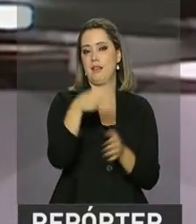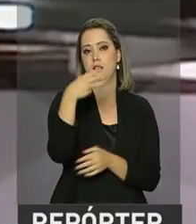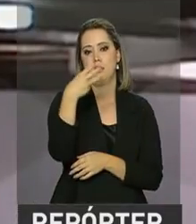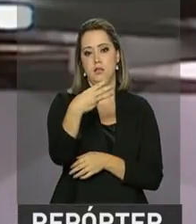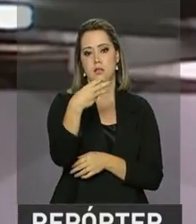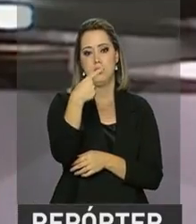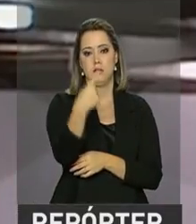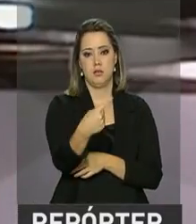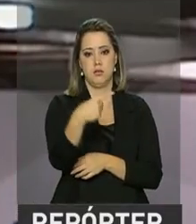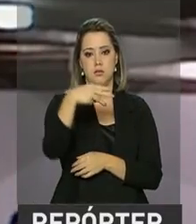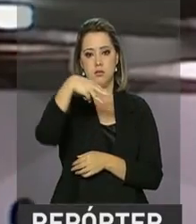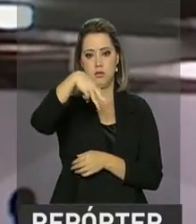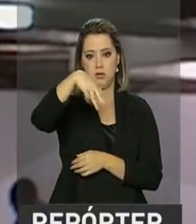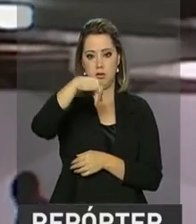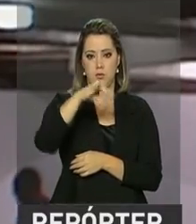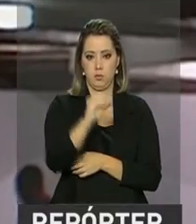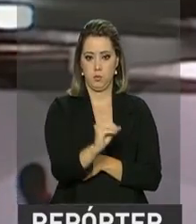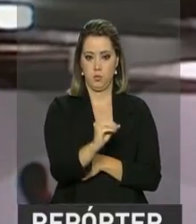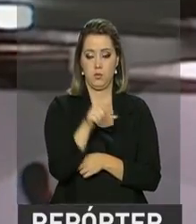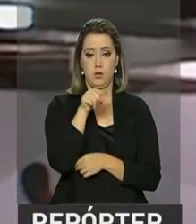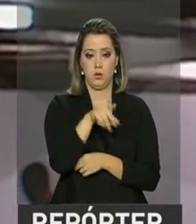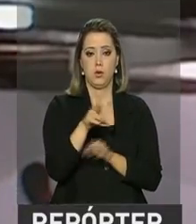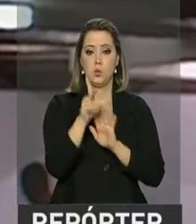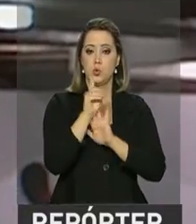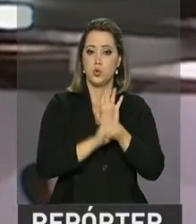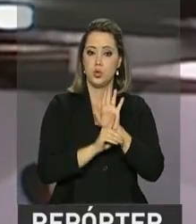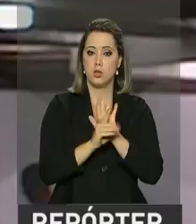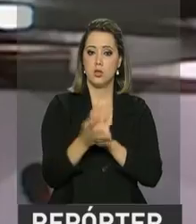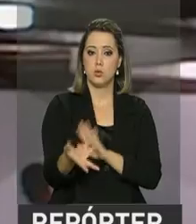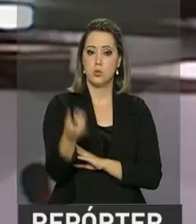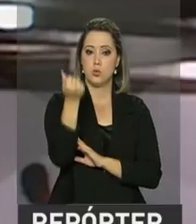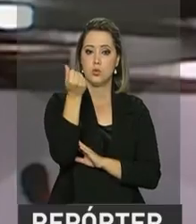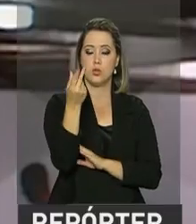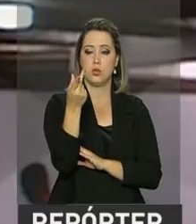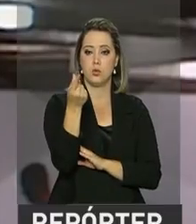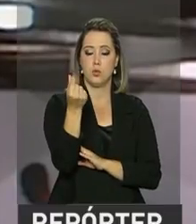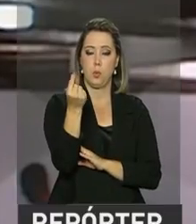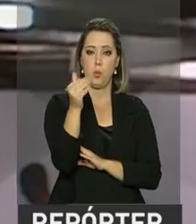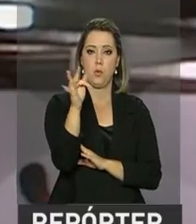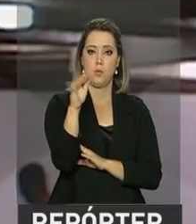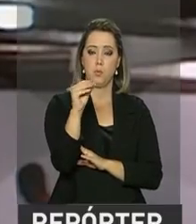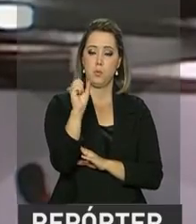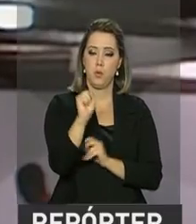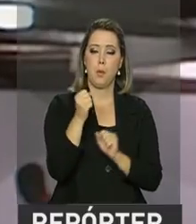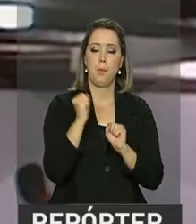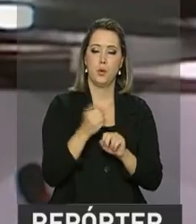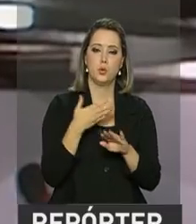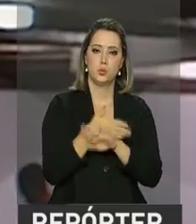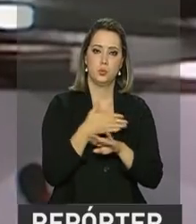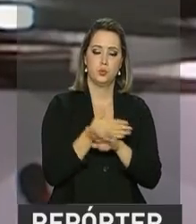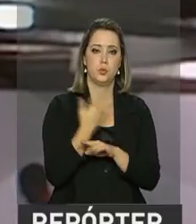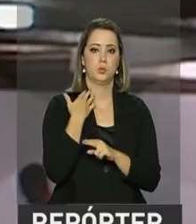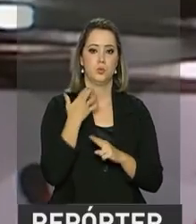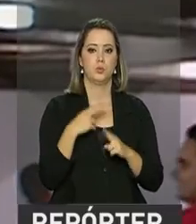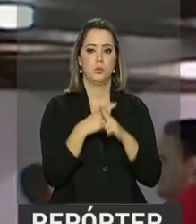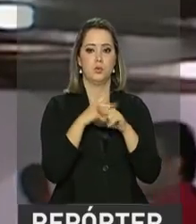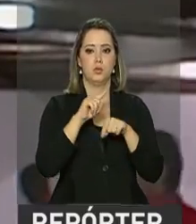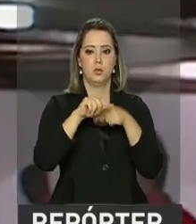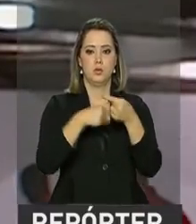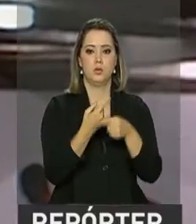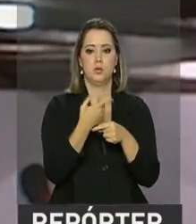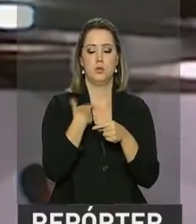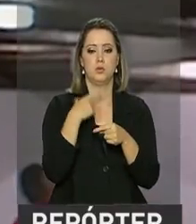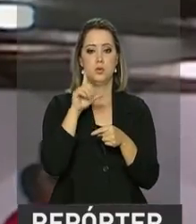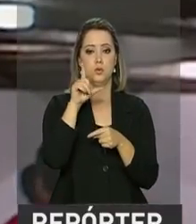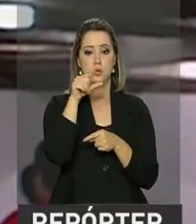não fizeram né o exercício do seu direito de sacar as contas nativas podem procurar a caixa a partir então